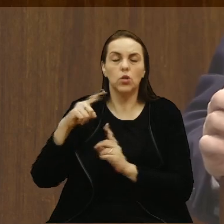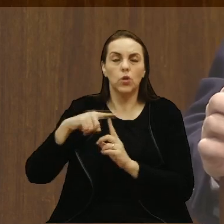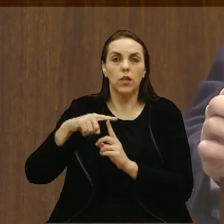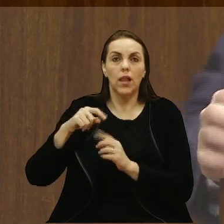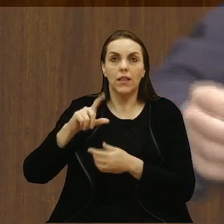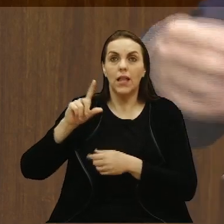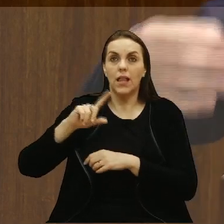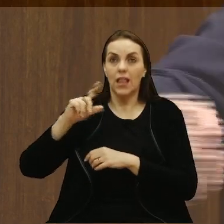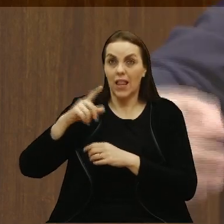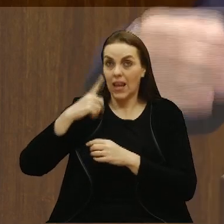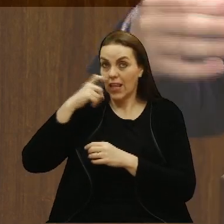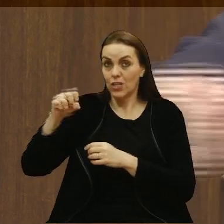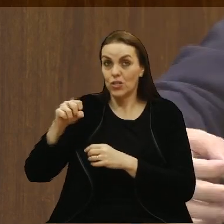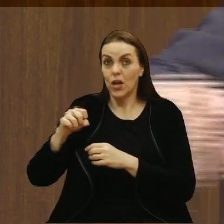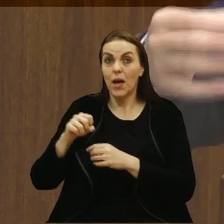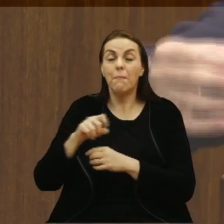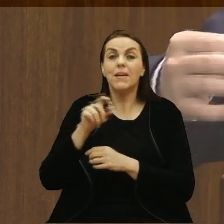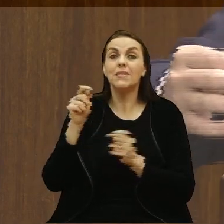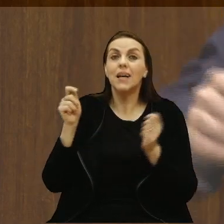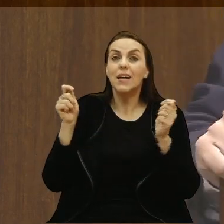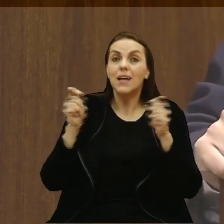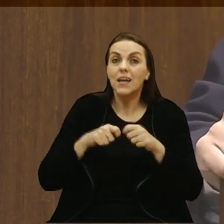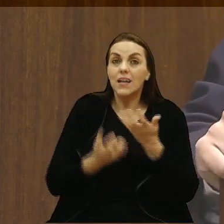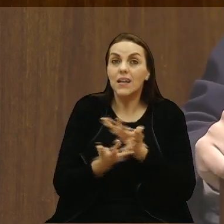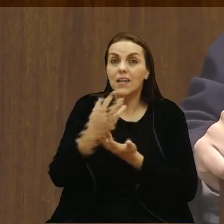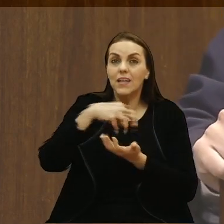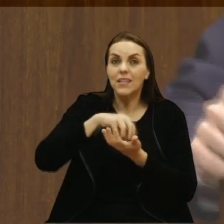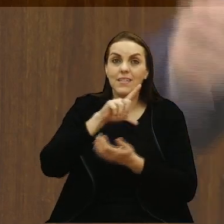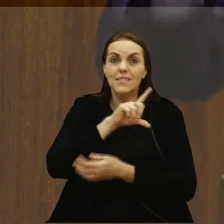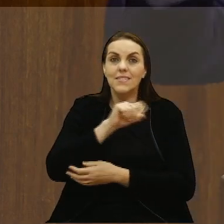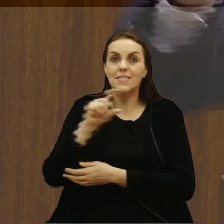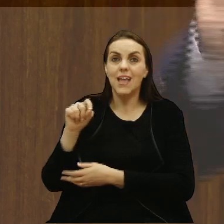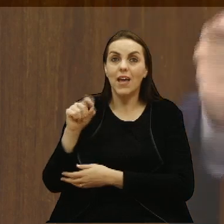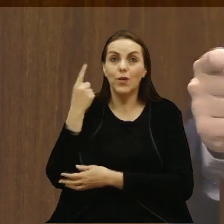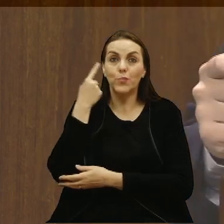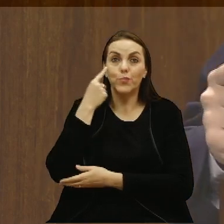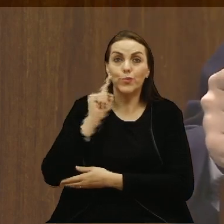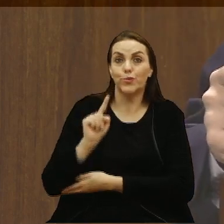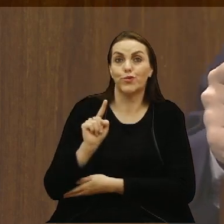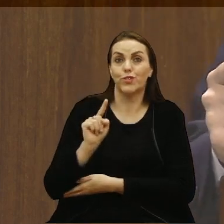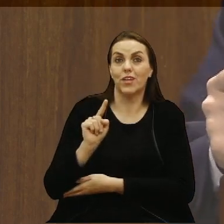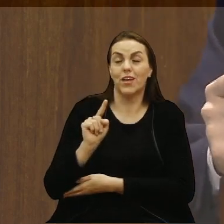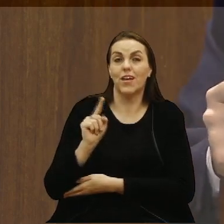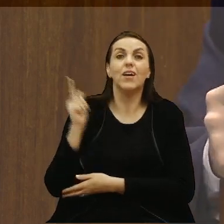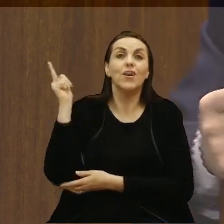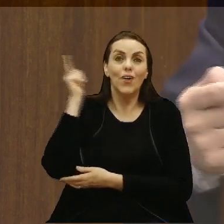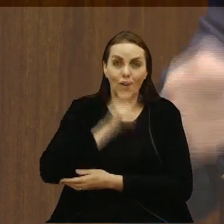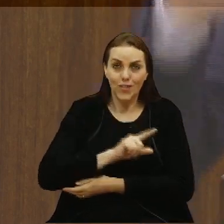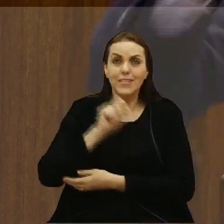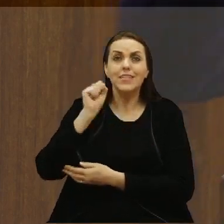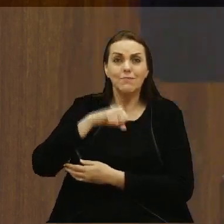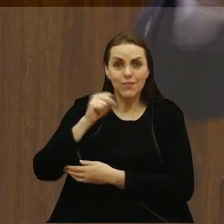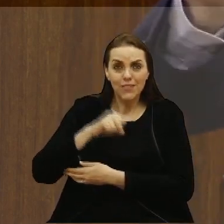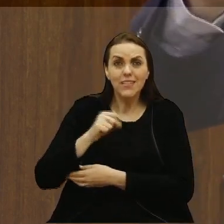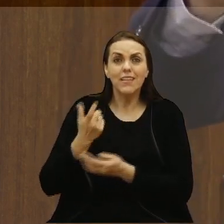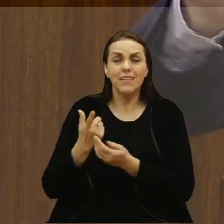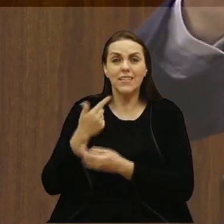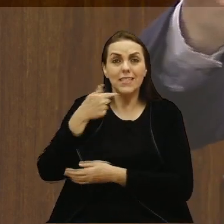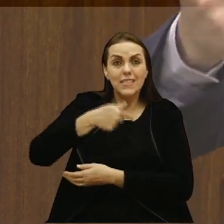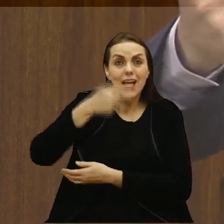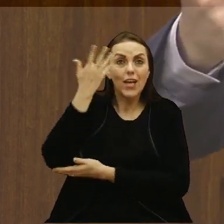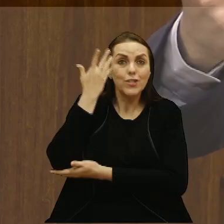capacidade de recolher 100 toneladas de lixo dia. Então nós conseguimos resolver o problema dos lixões clandestinos em 7